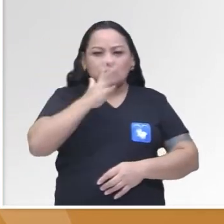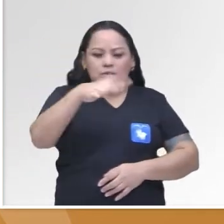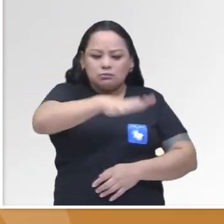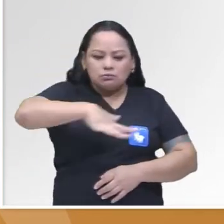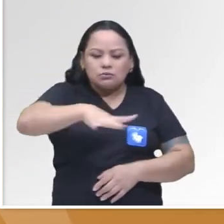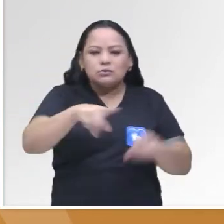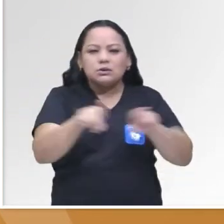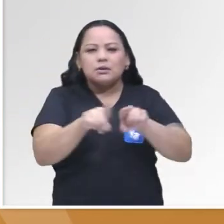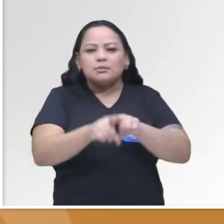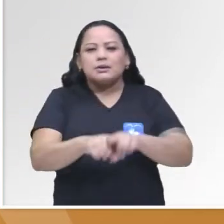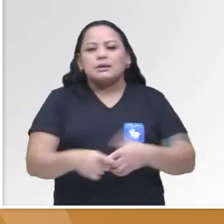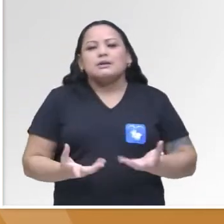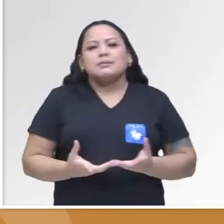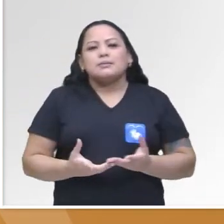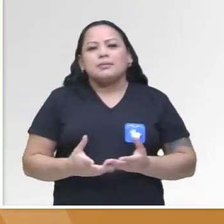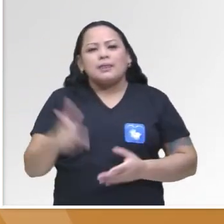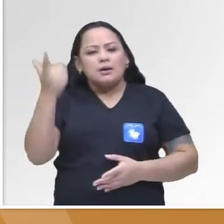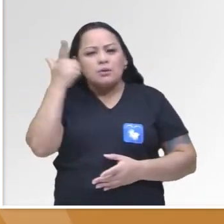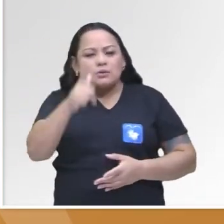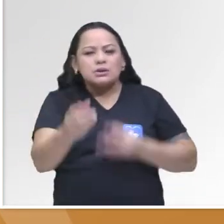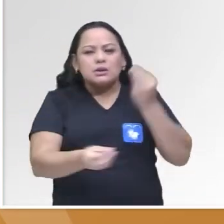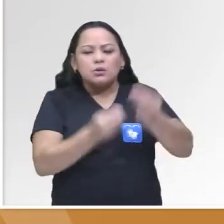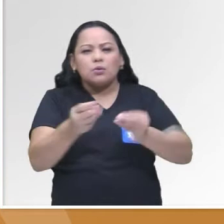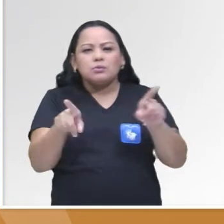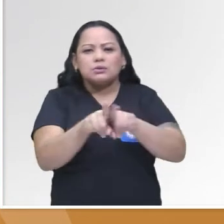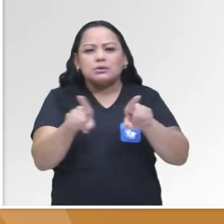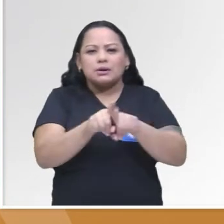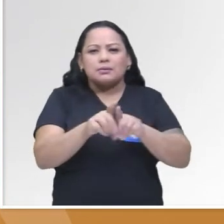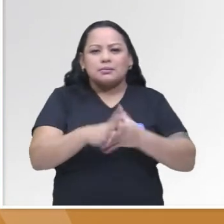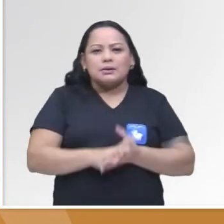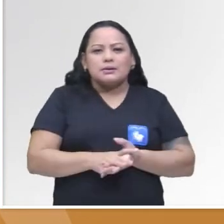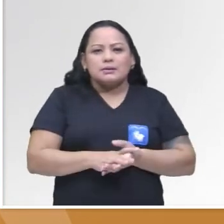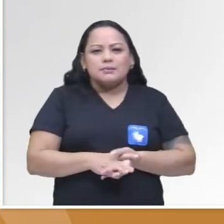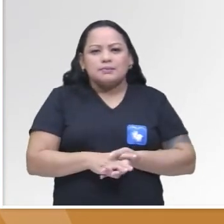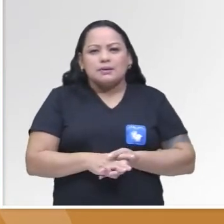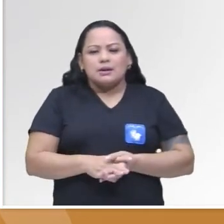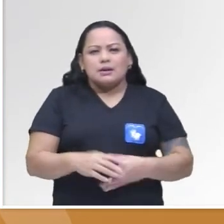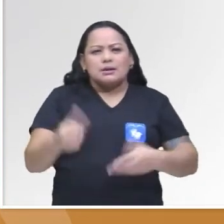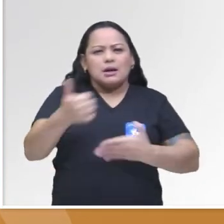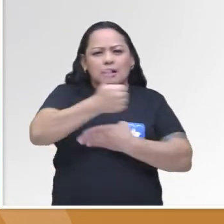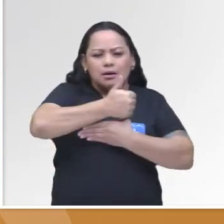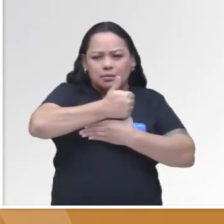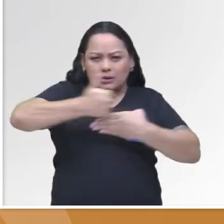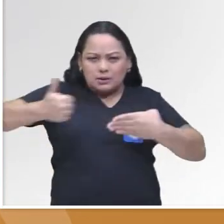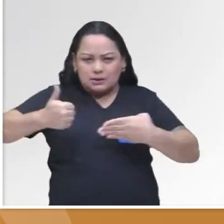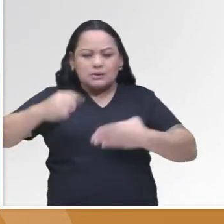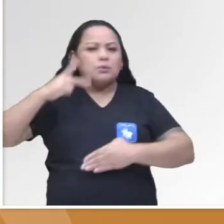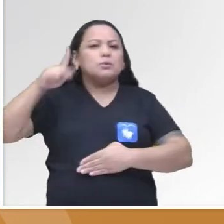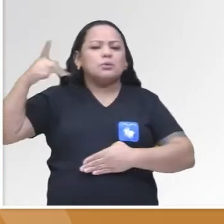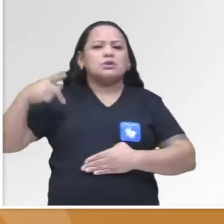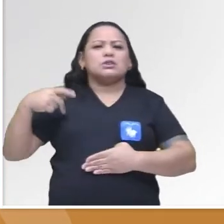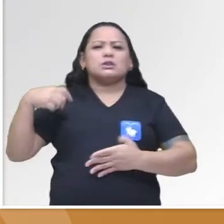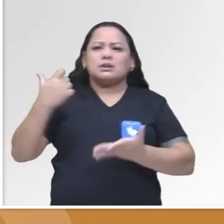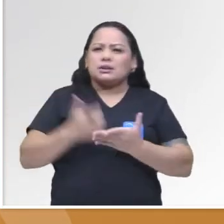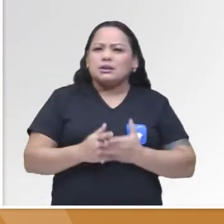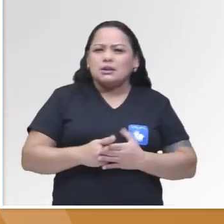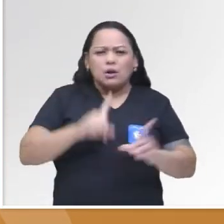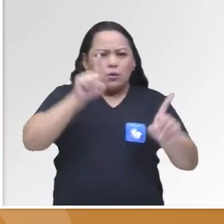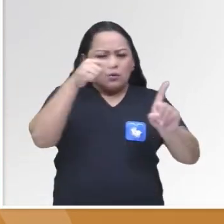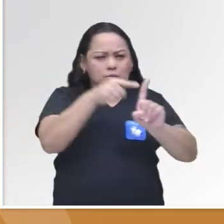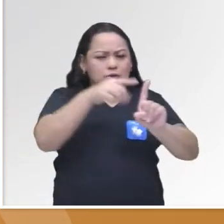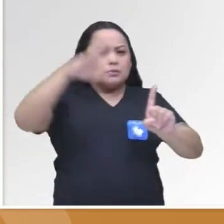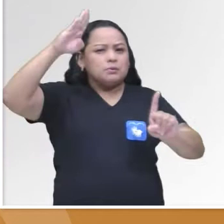também de tentar de vez colocar aquela questão da moralização política que era almejada já pelos militares no